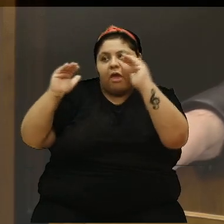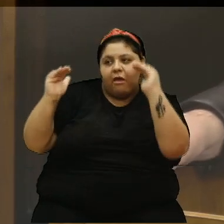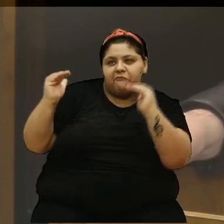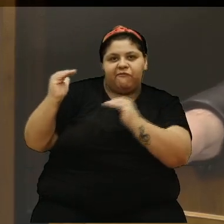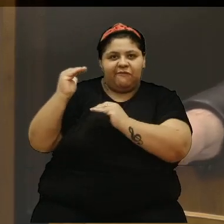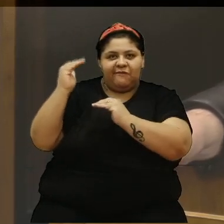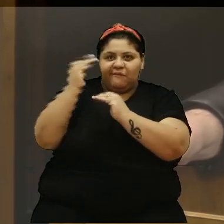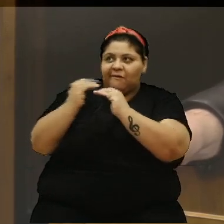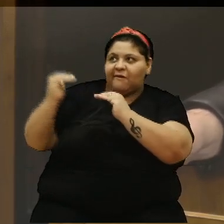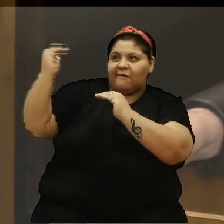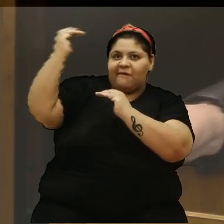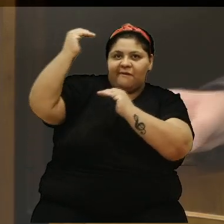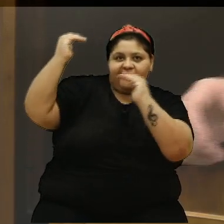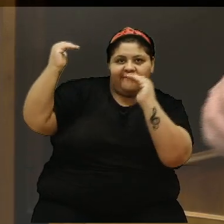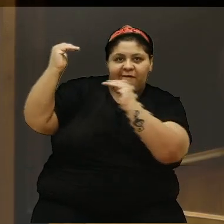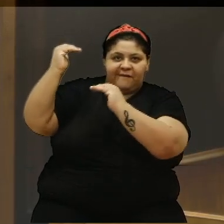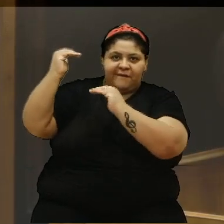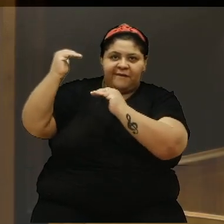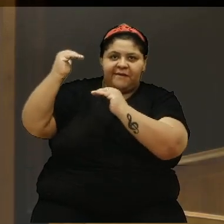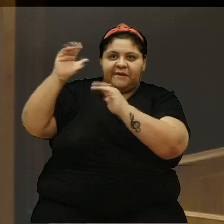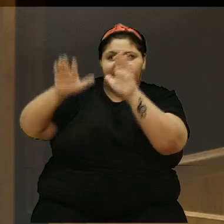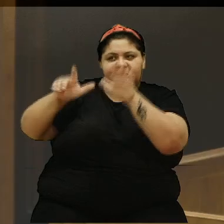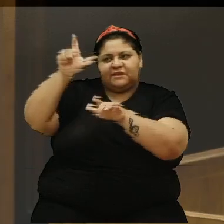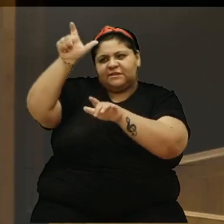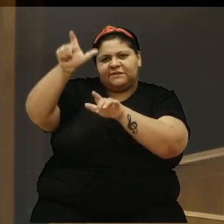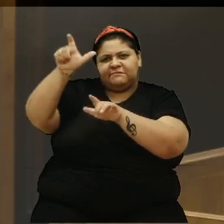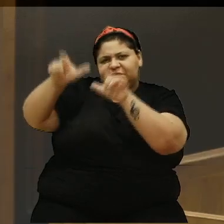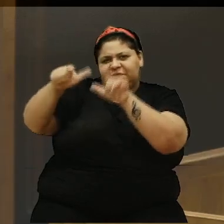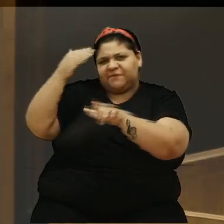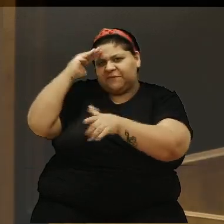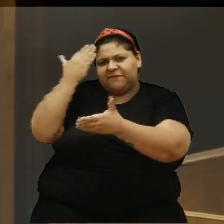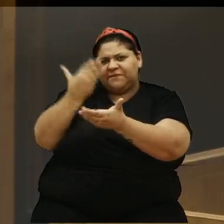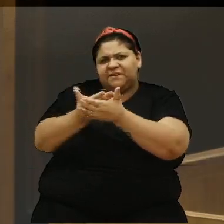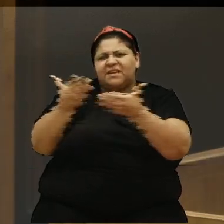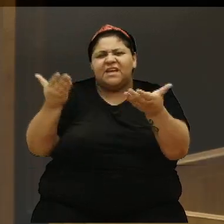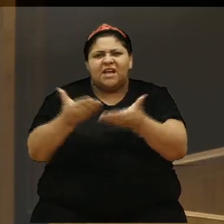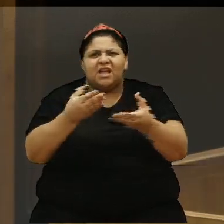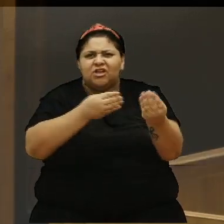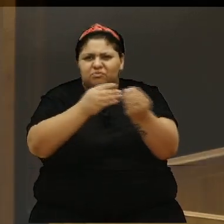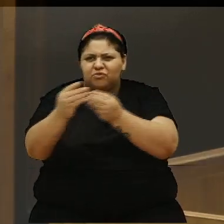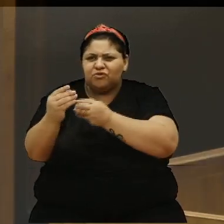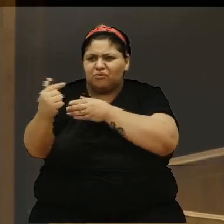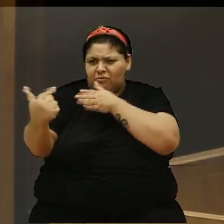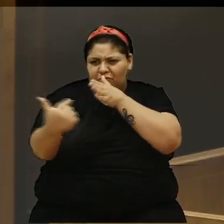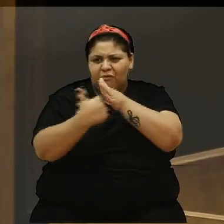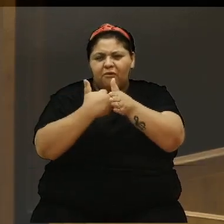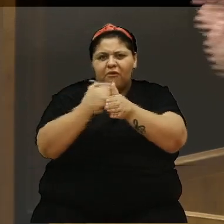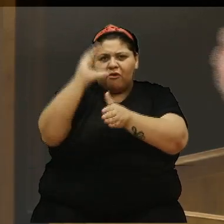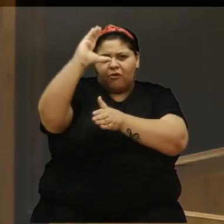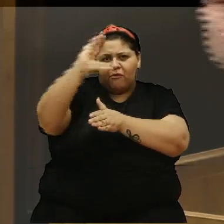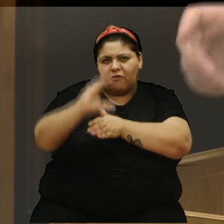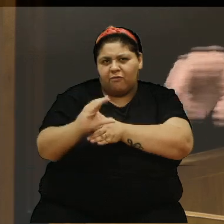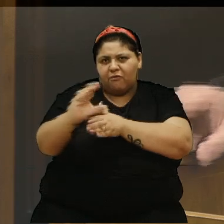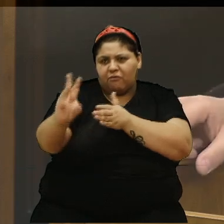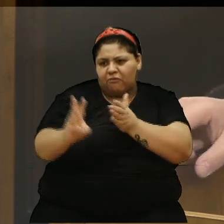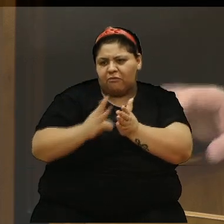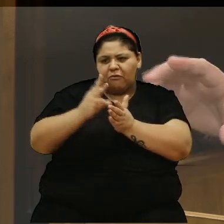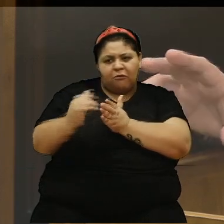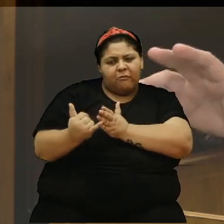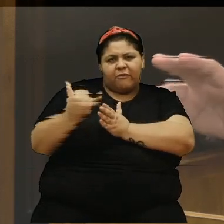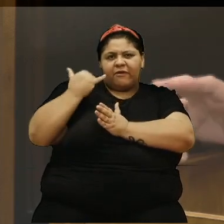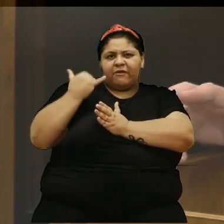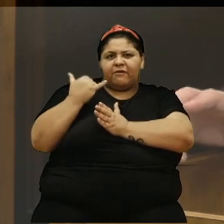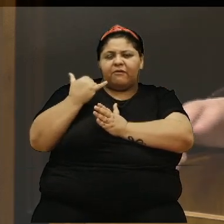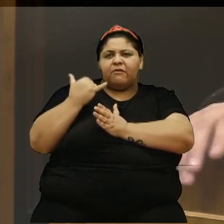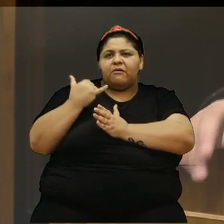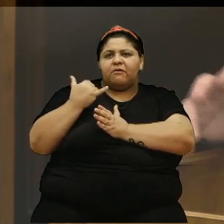Prefeitura. Às vezes se tem essa ideia, né? Eu acho que muitos aqui já foram aí, inclusive, questionados pelos seus eleitores ou receberam uma mensagem, uma ligação, e alguém disse para